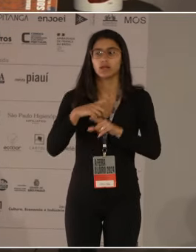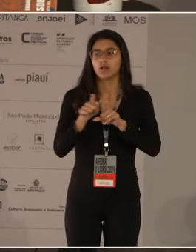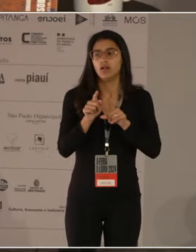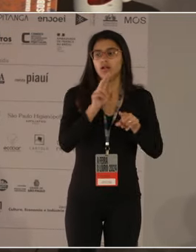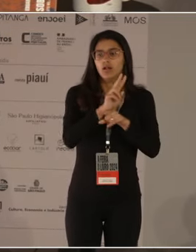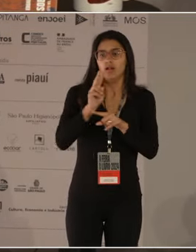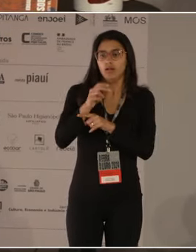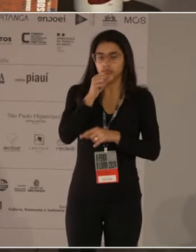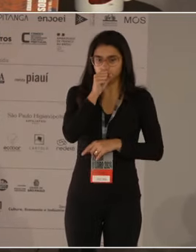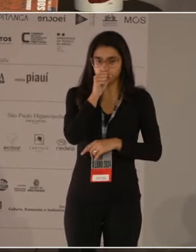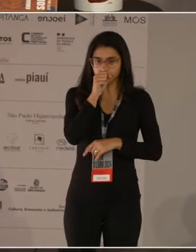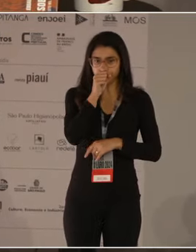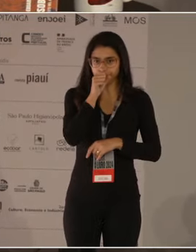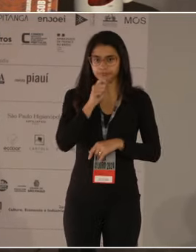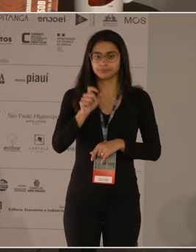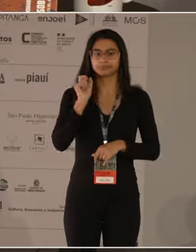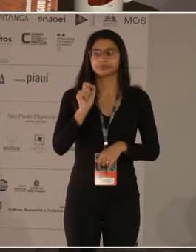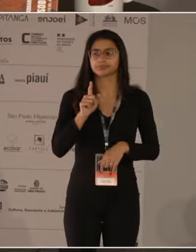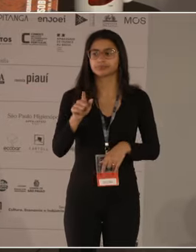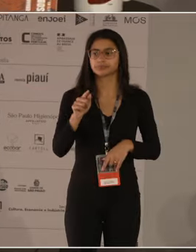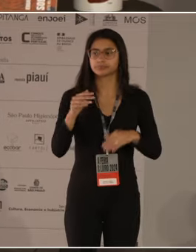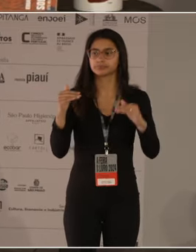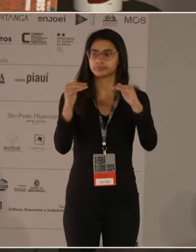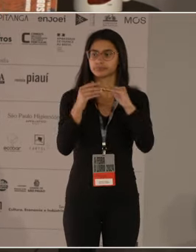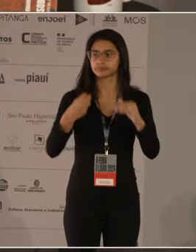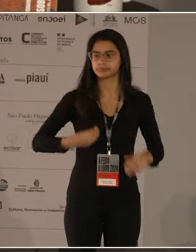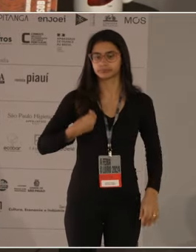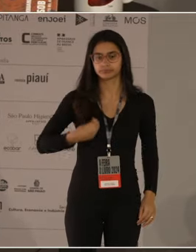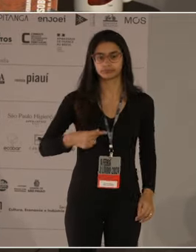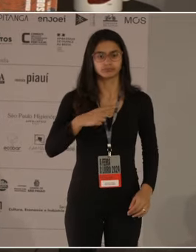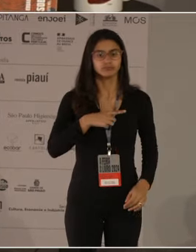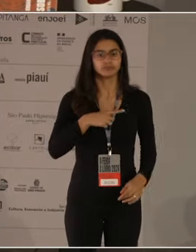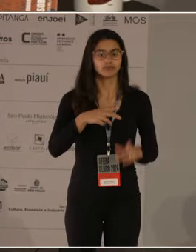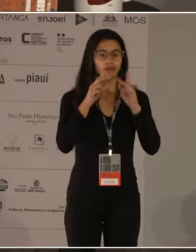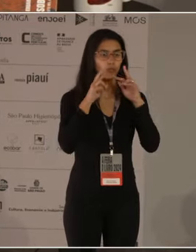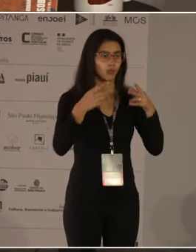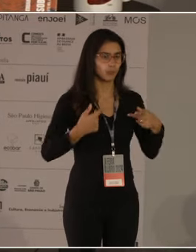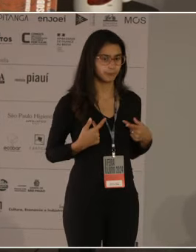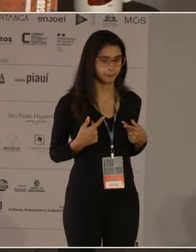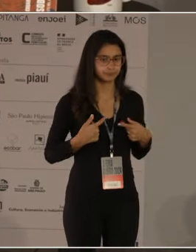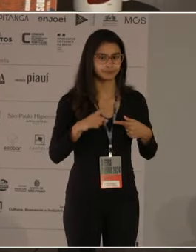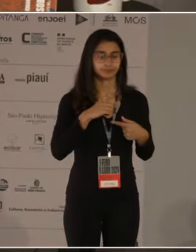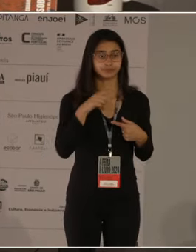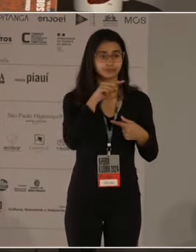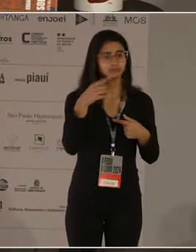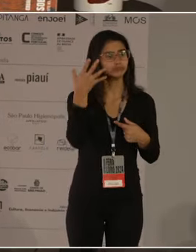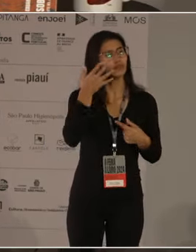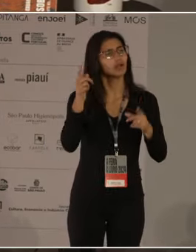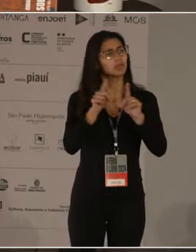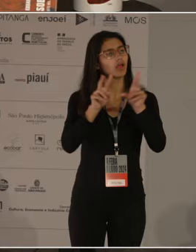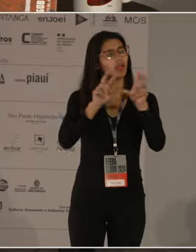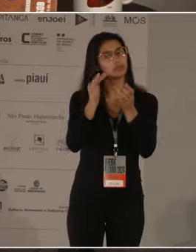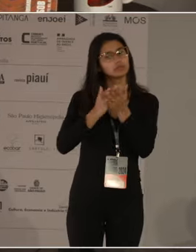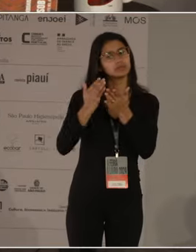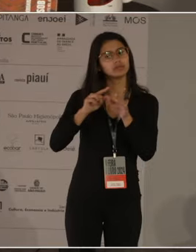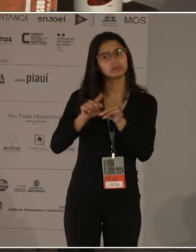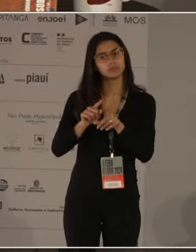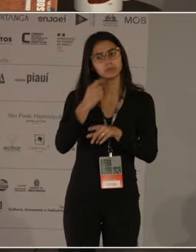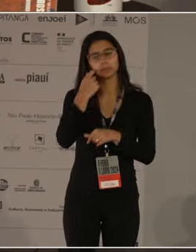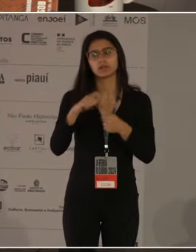conservação, que é incompatível com a presença de populações humanas nesses locais. E você fala sobre isso no livro também. Eu queria que